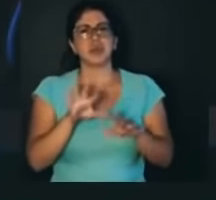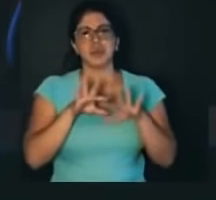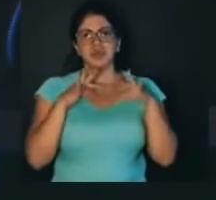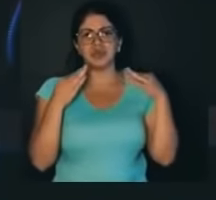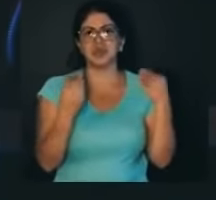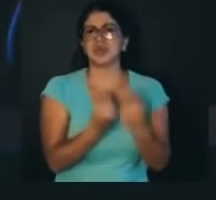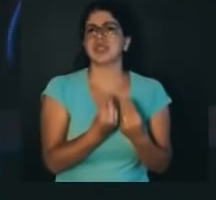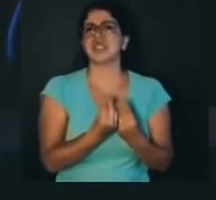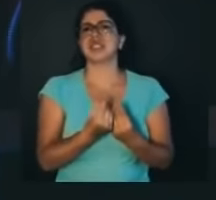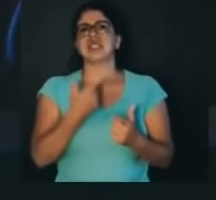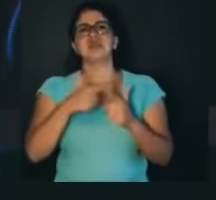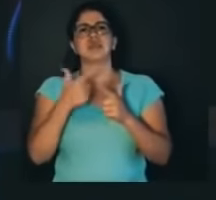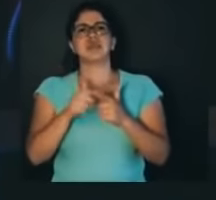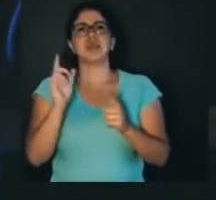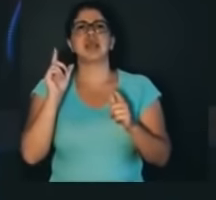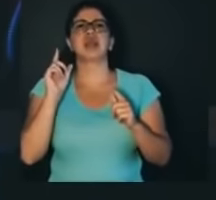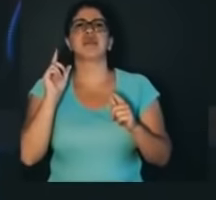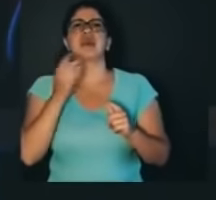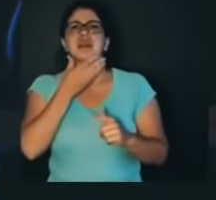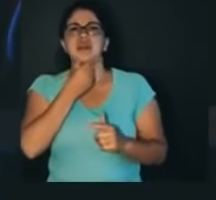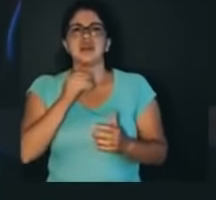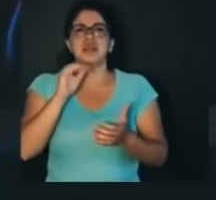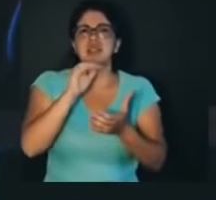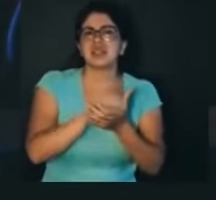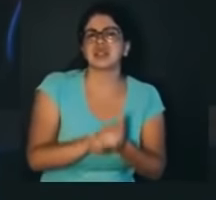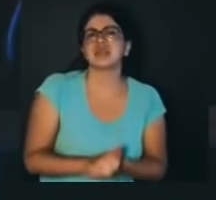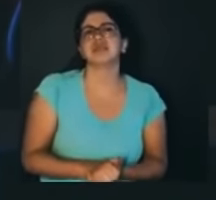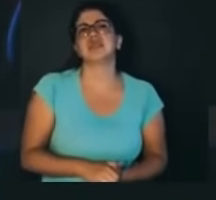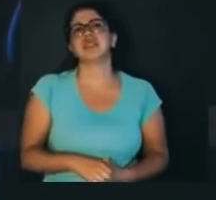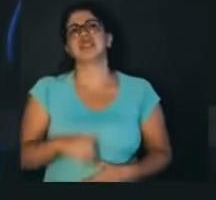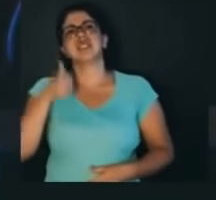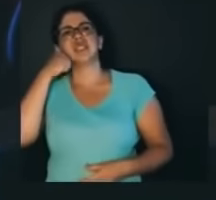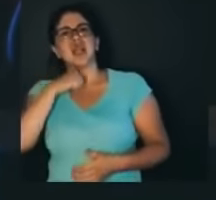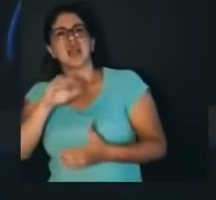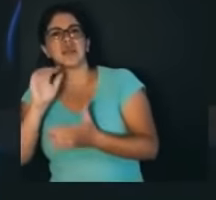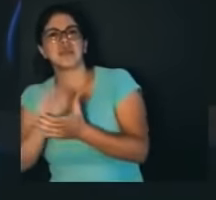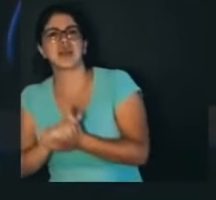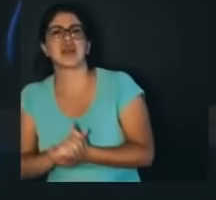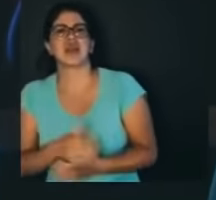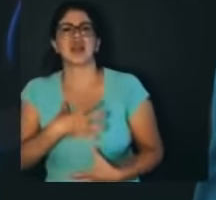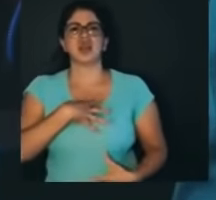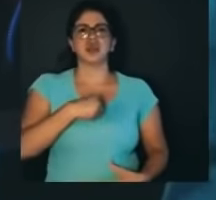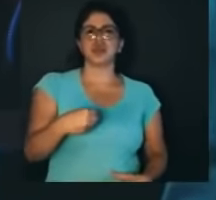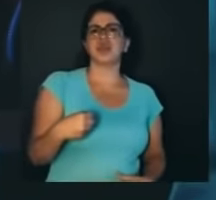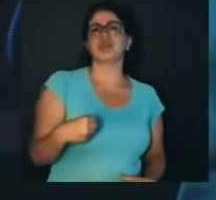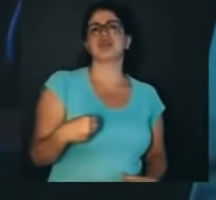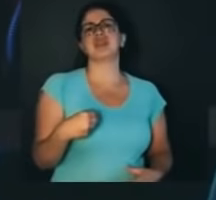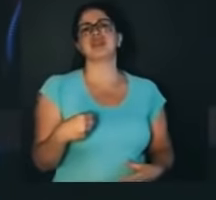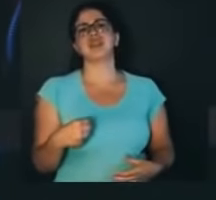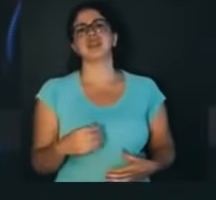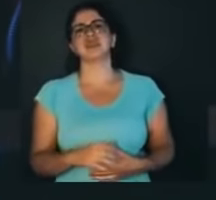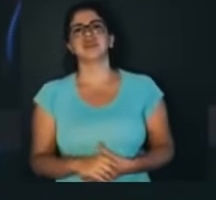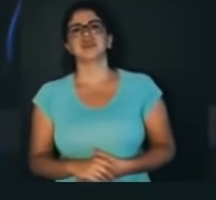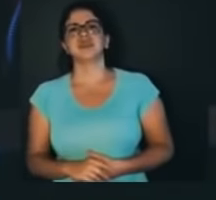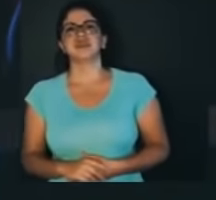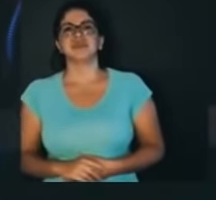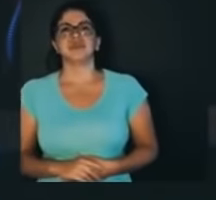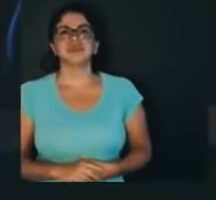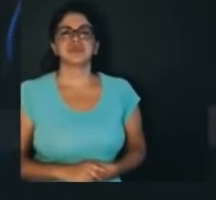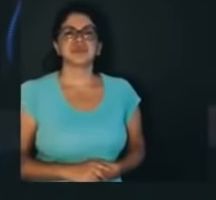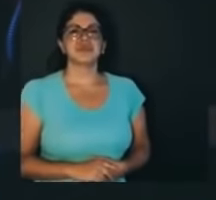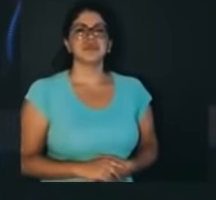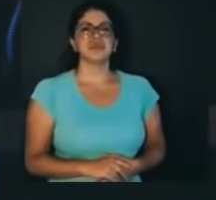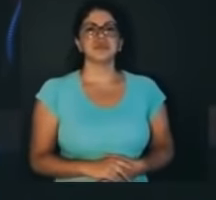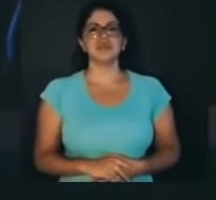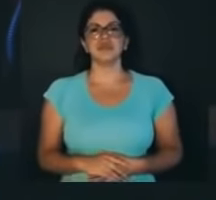E essas feridas, elas podem não ser manifestas no curto prazo, mas no longo prazo elas condicionam